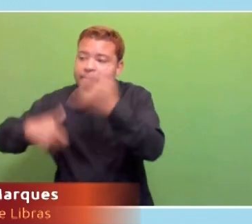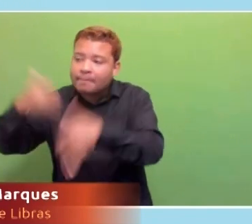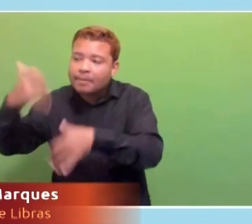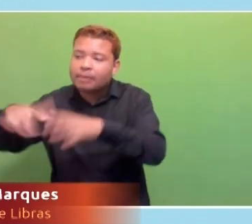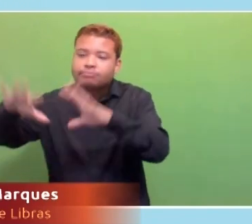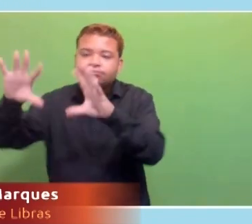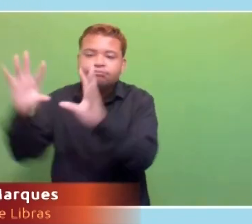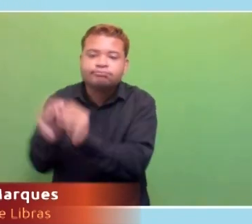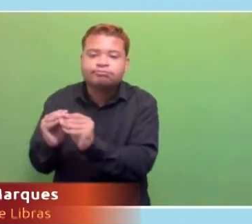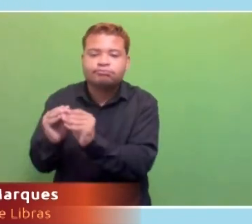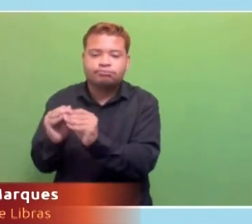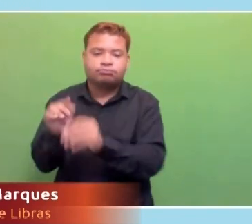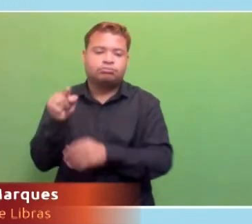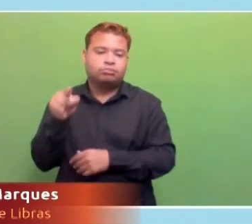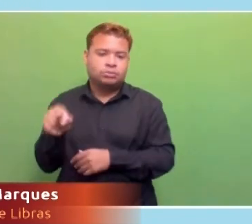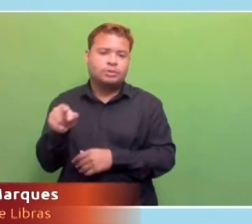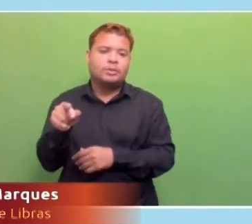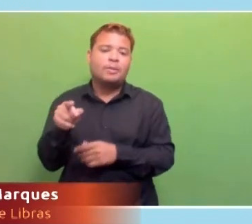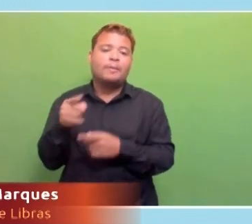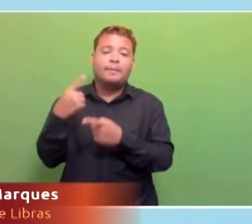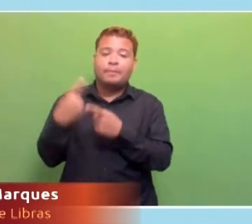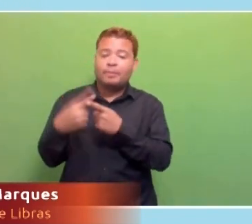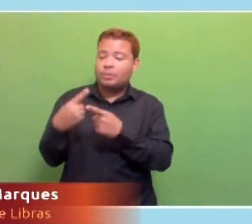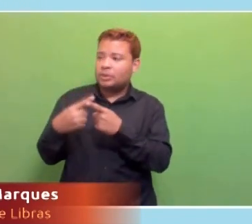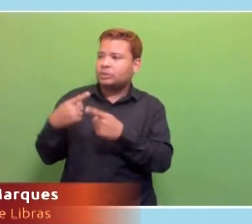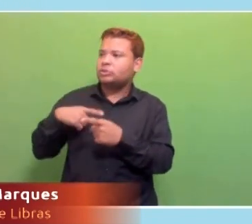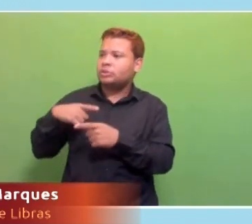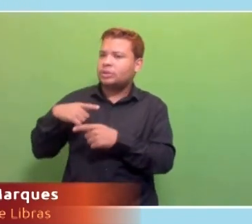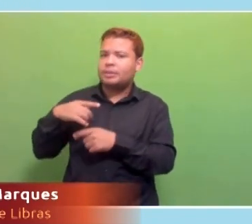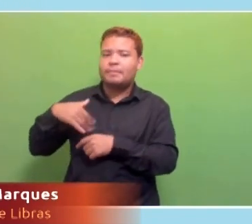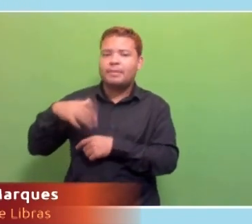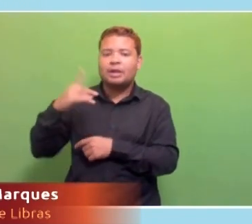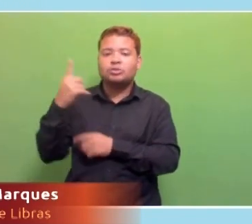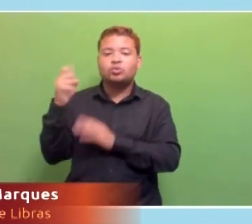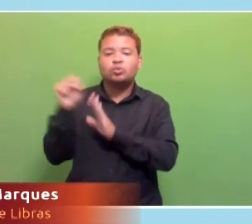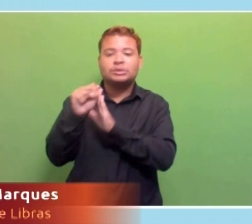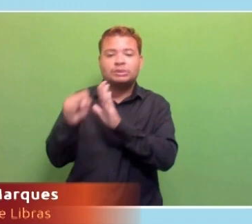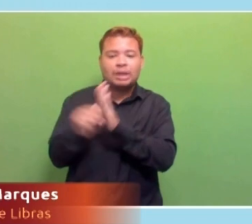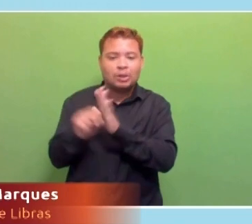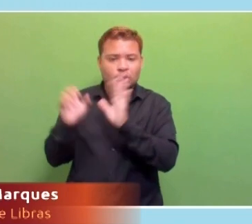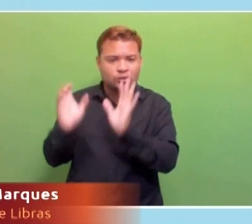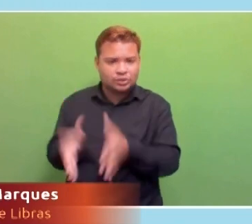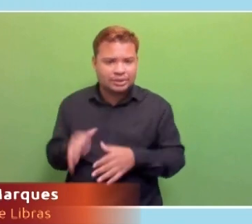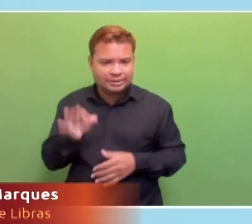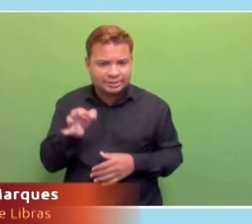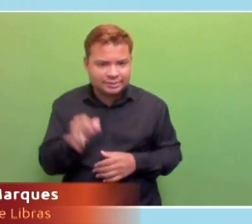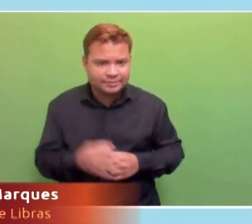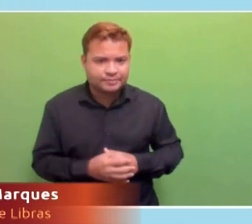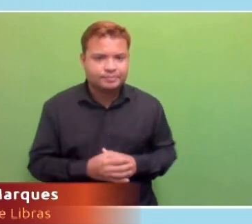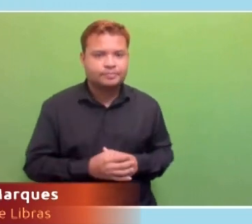conflito, né, já que dura, acredito eu, mais de um século, né, professor Matheus?